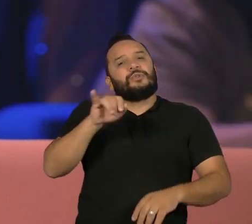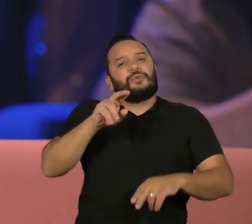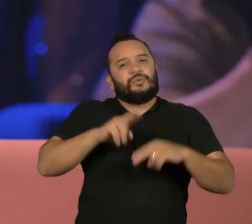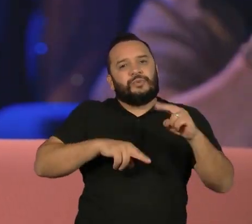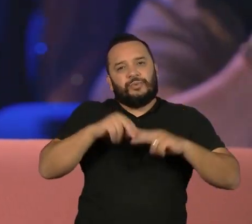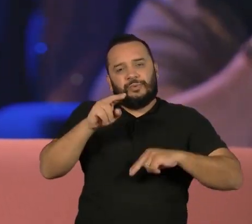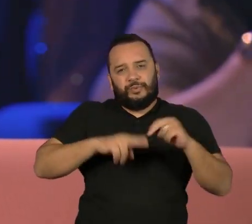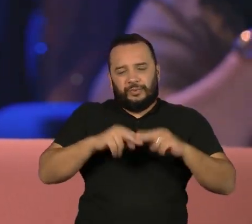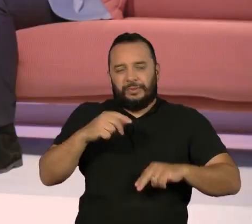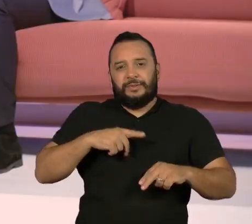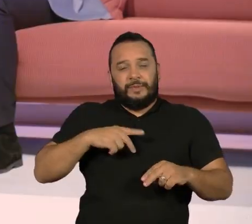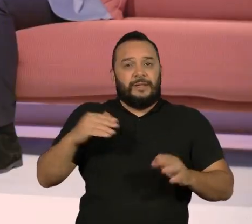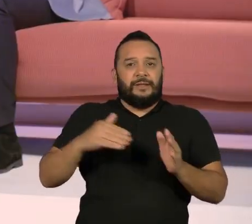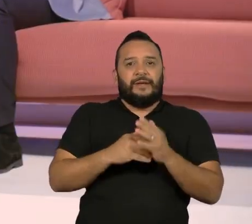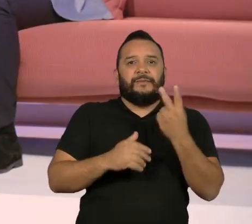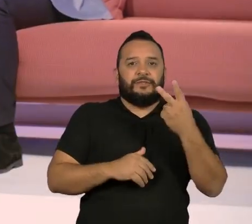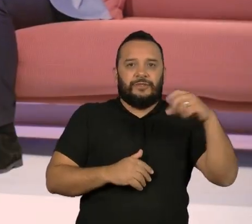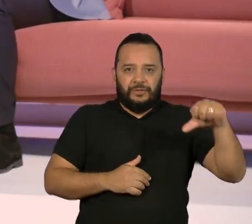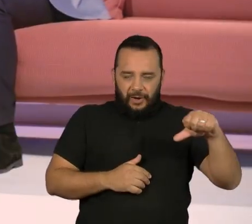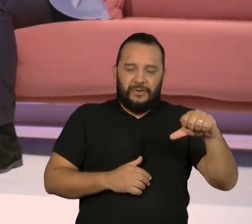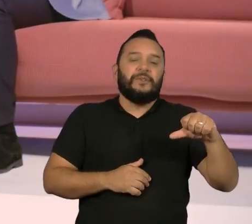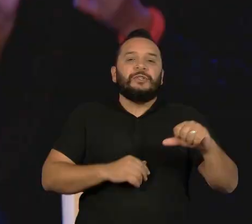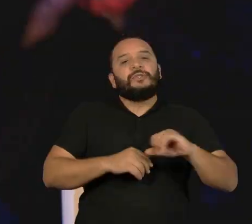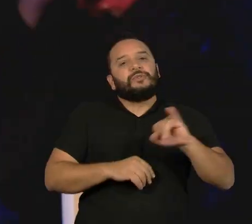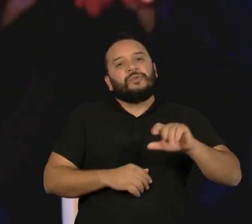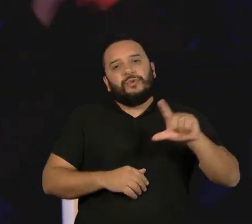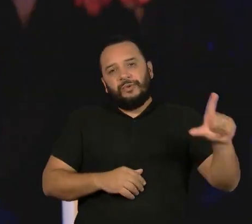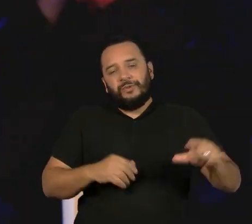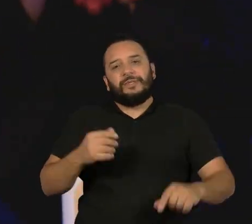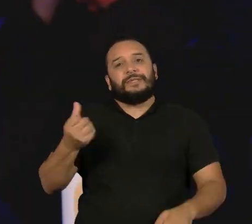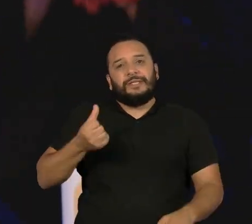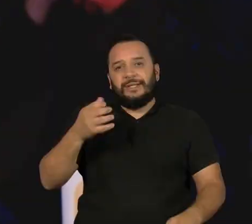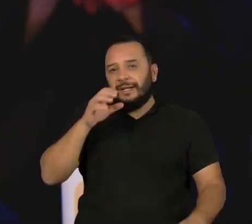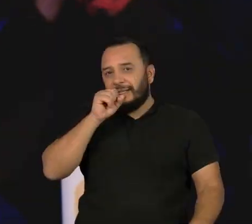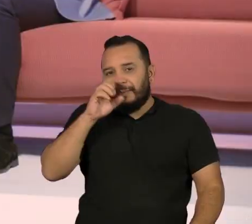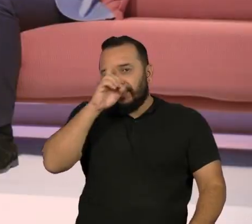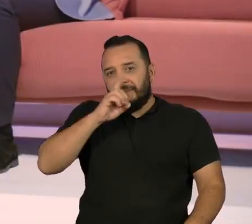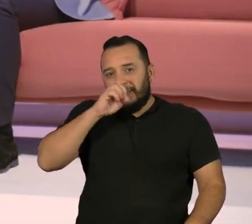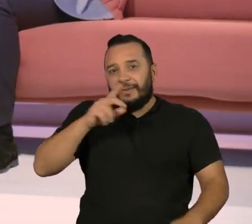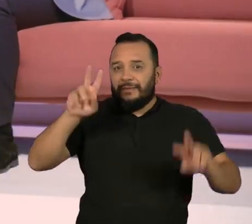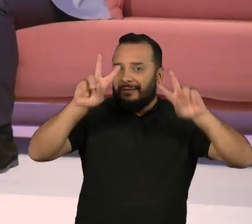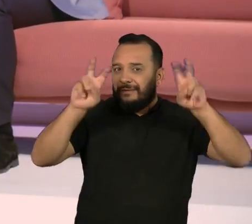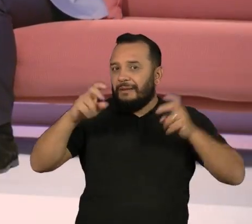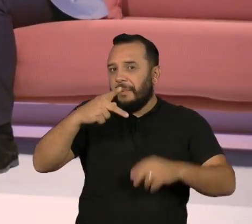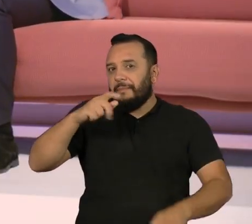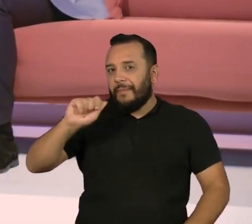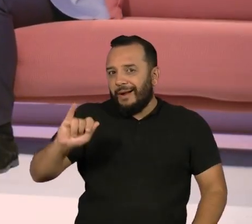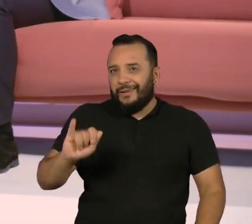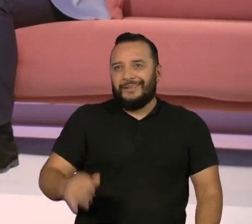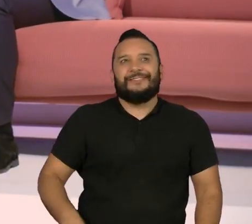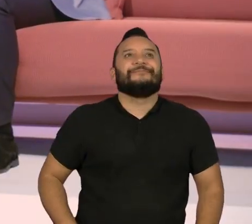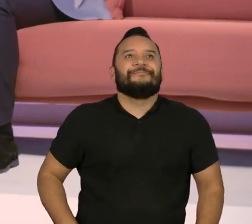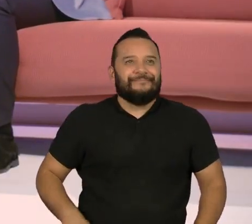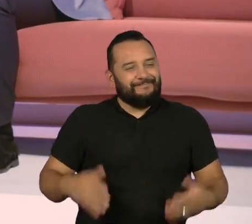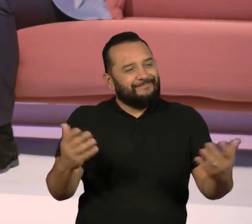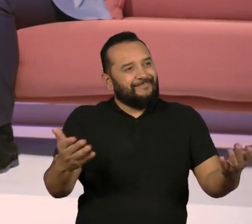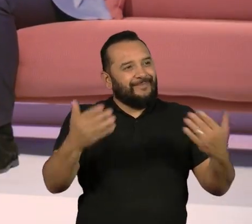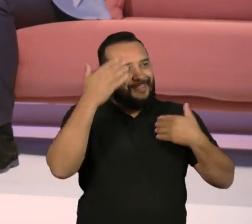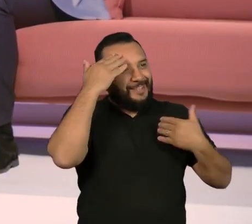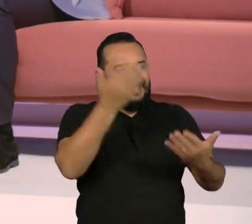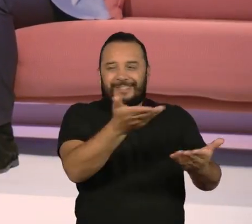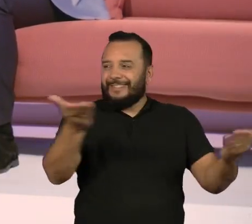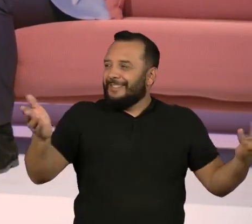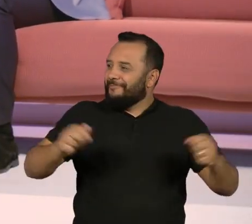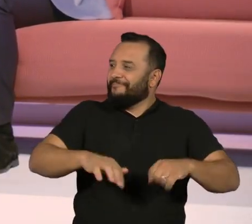junho, sexta, sábado e domingo. Pai, é fácil decorar o nome. Pai. Quero agradecer essa